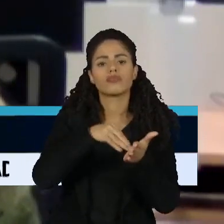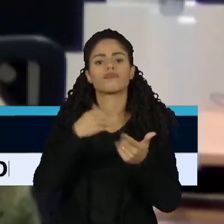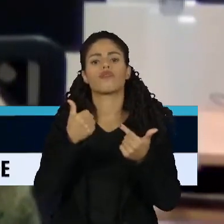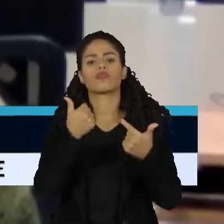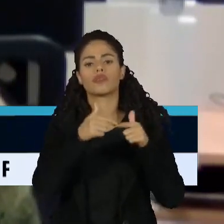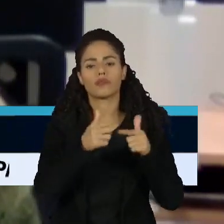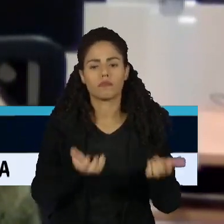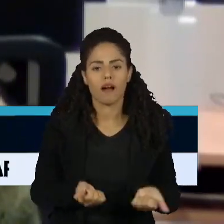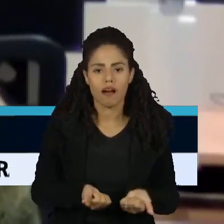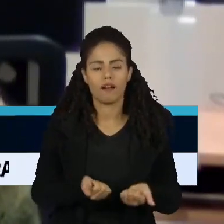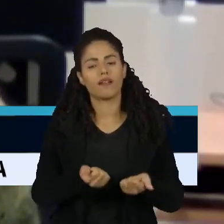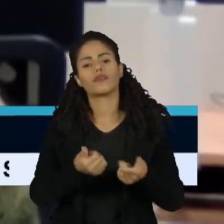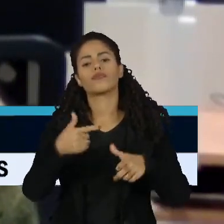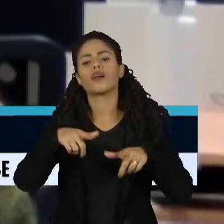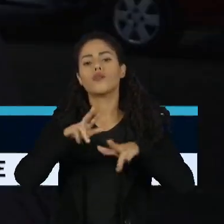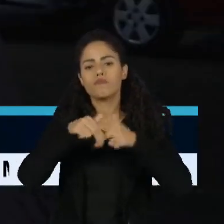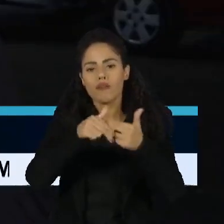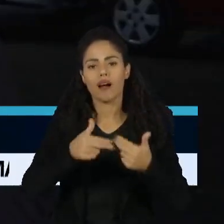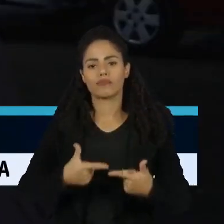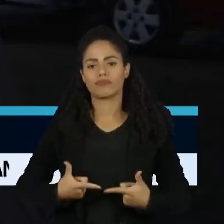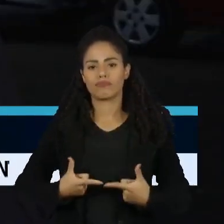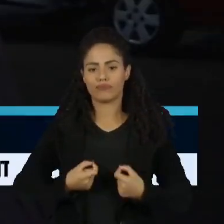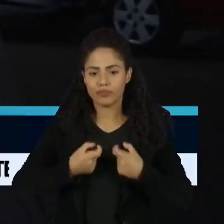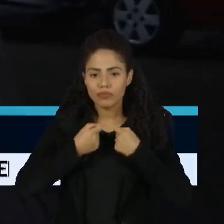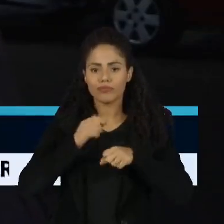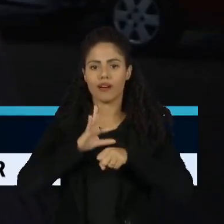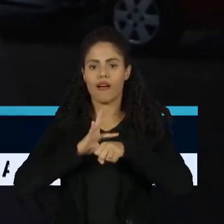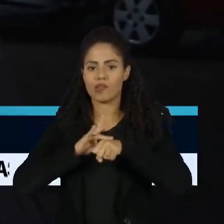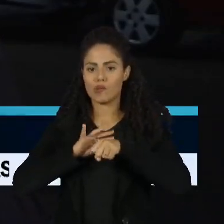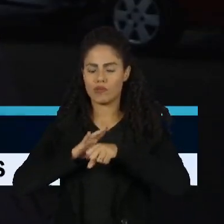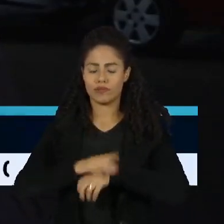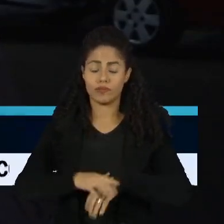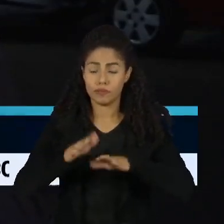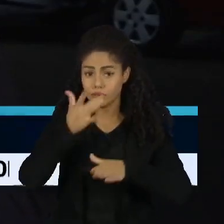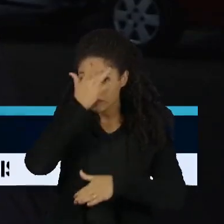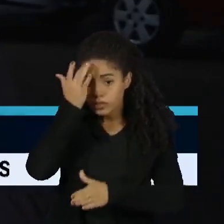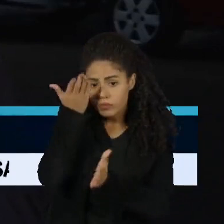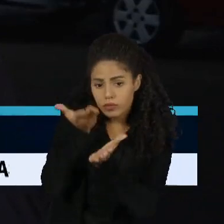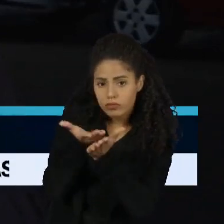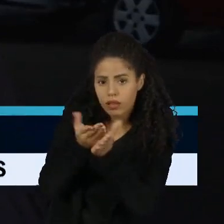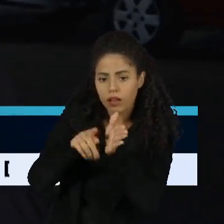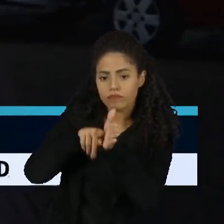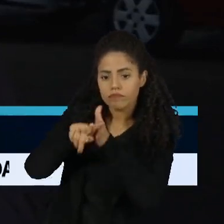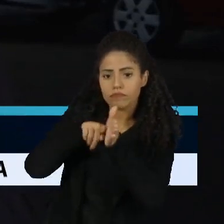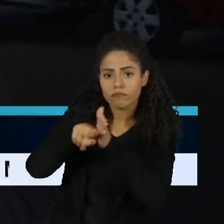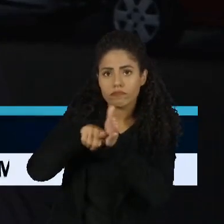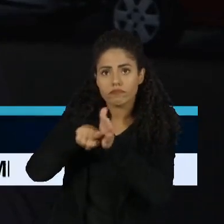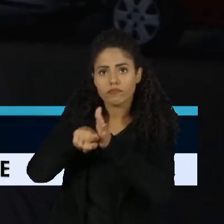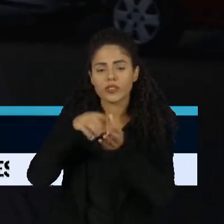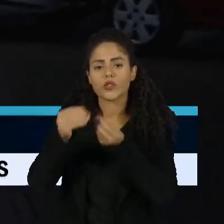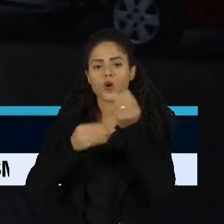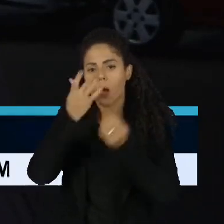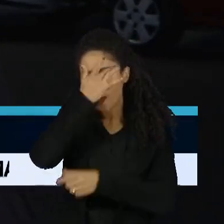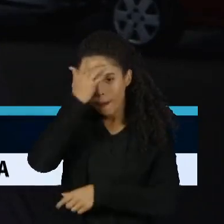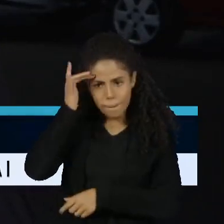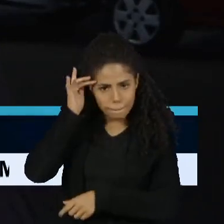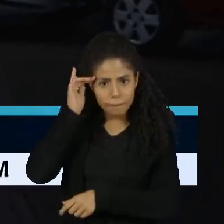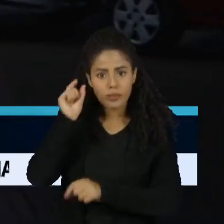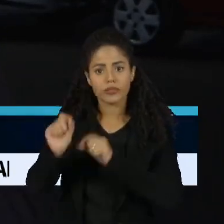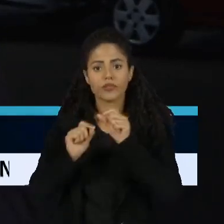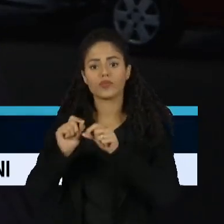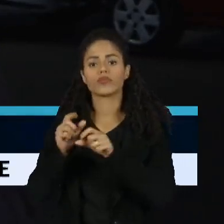em decorrência da doença. Os pesquisadores defendem um sistema de rastreamento de pacientes com